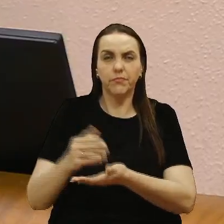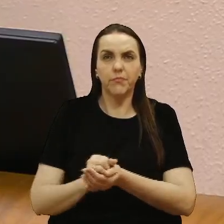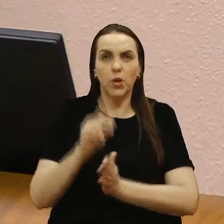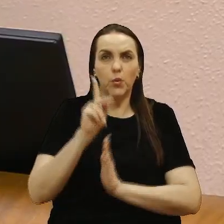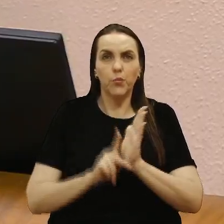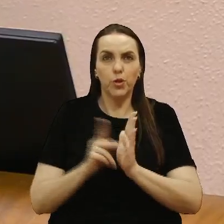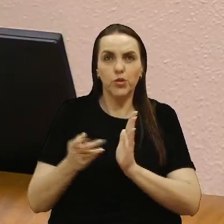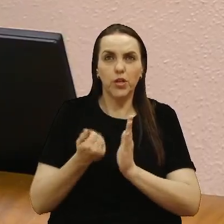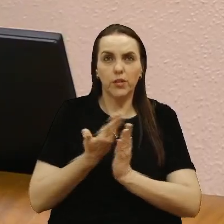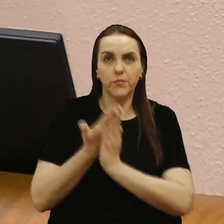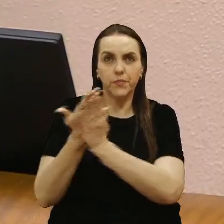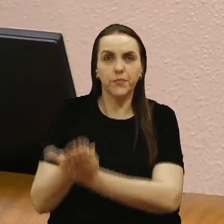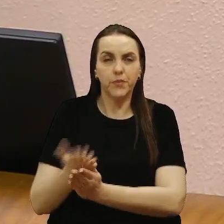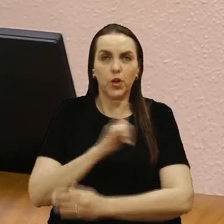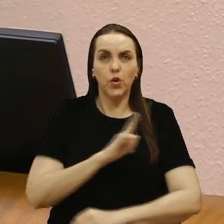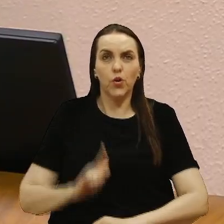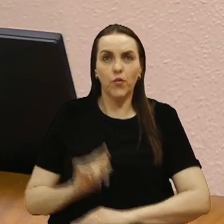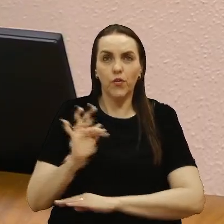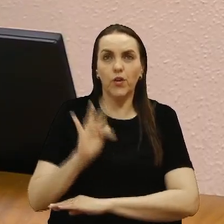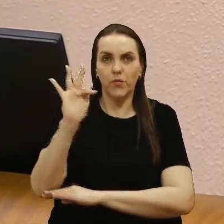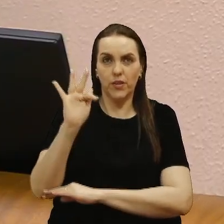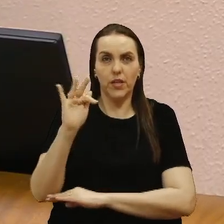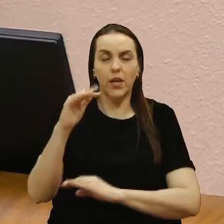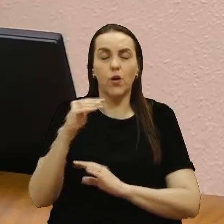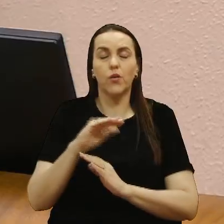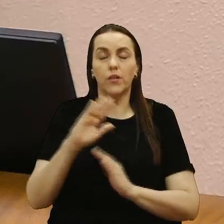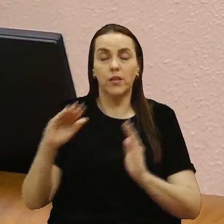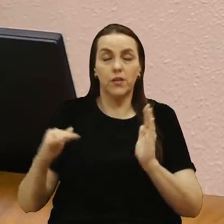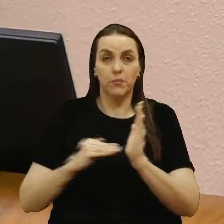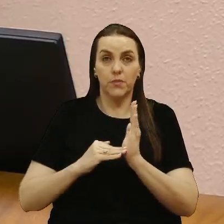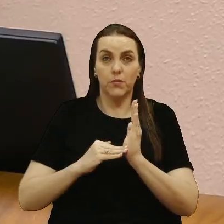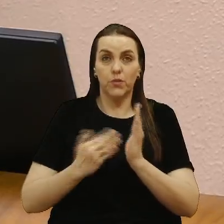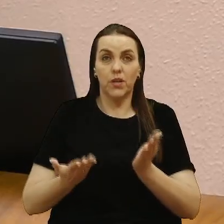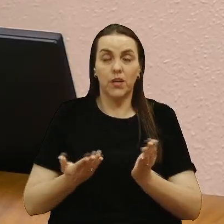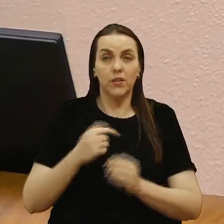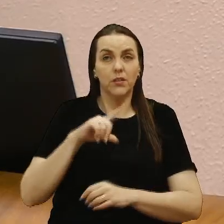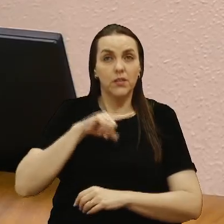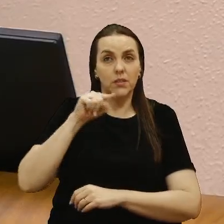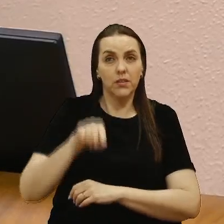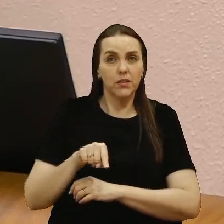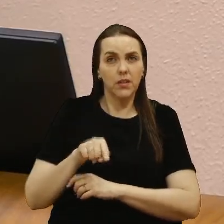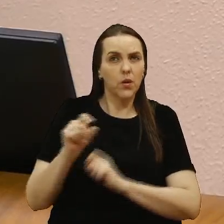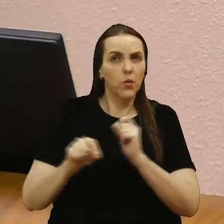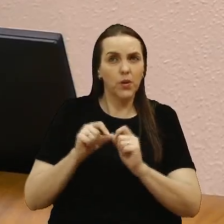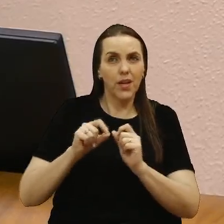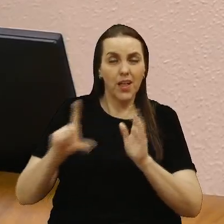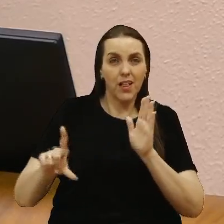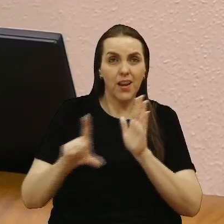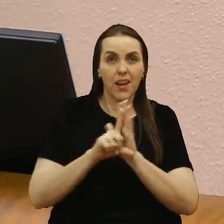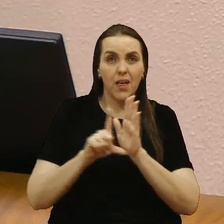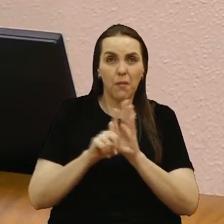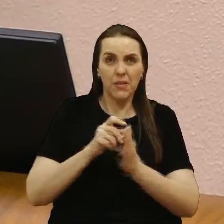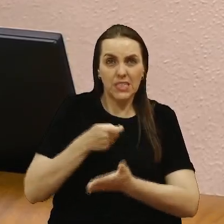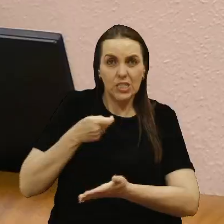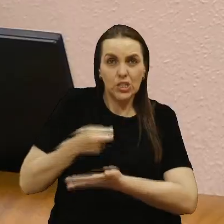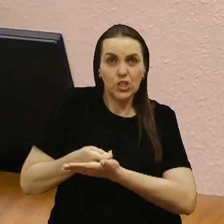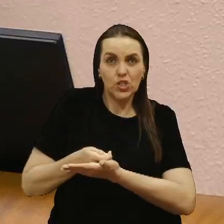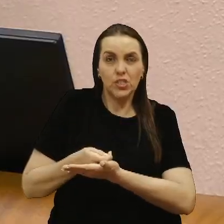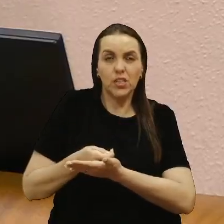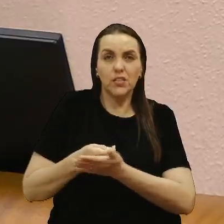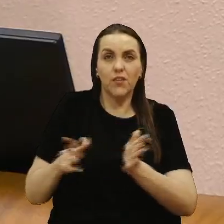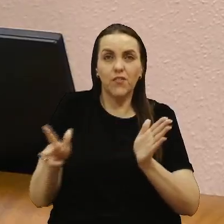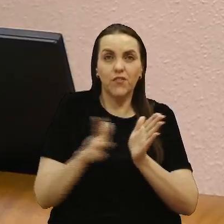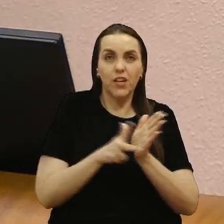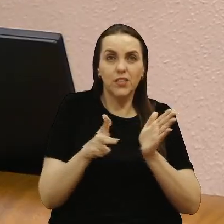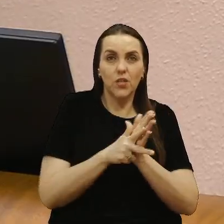projeto enviado pelo governo federal na Câmara dos Deputados, que pressupõe tornar a lei mais rígida para as facções, é a